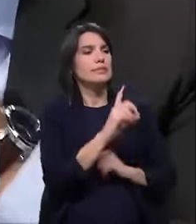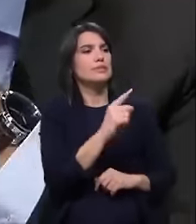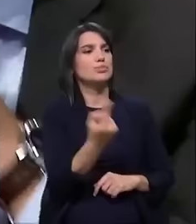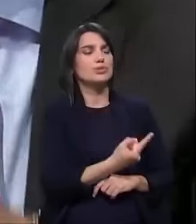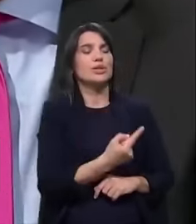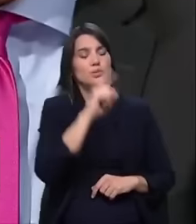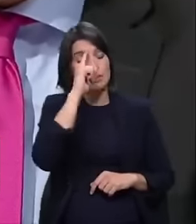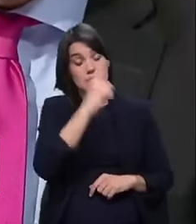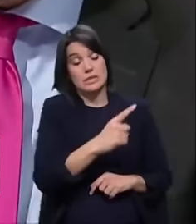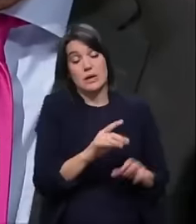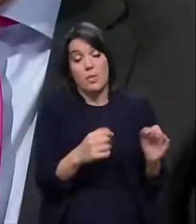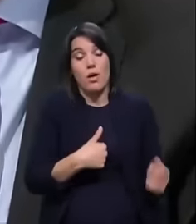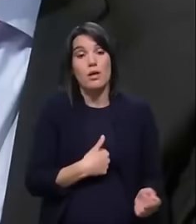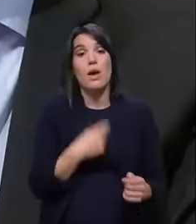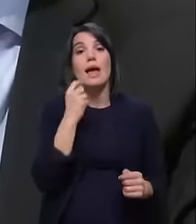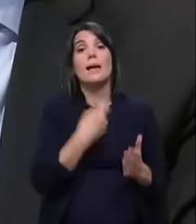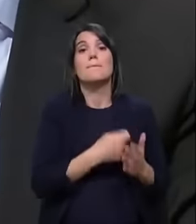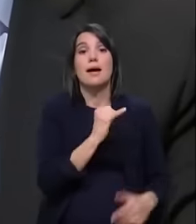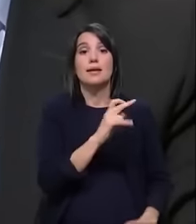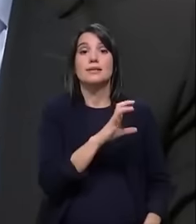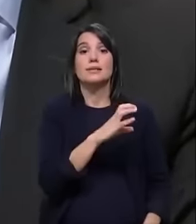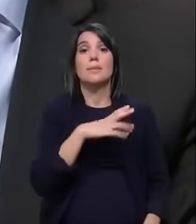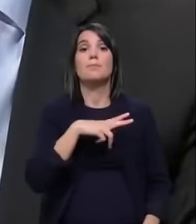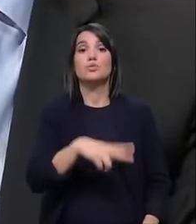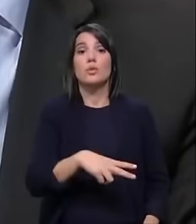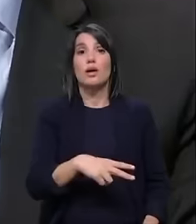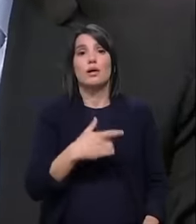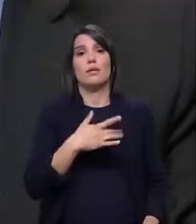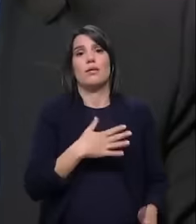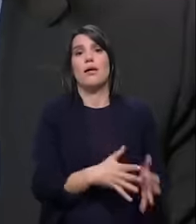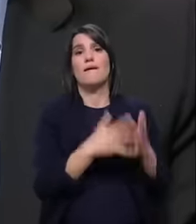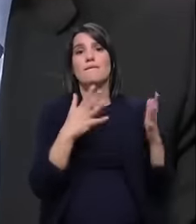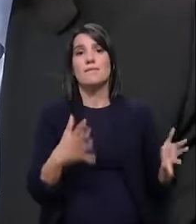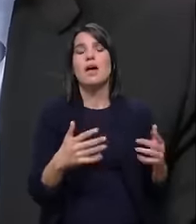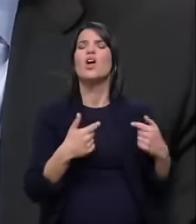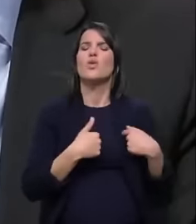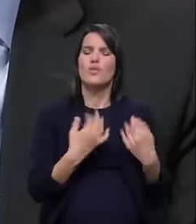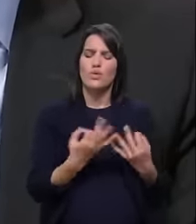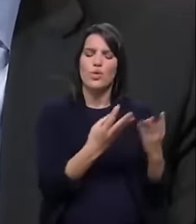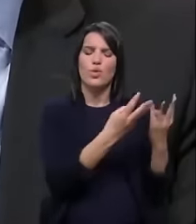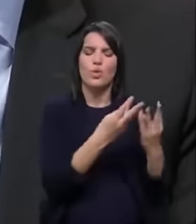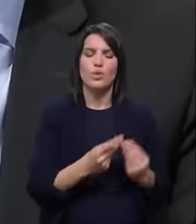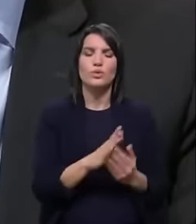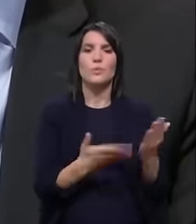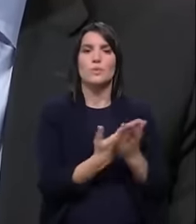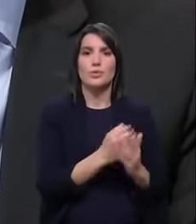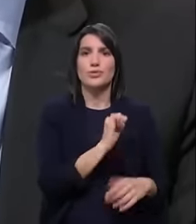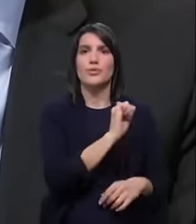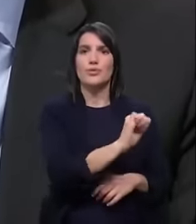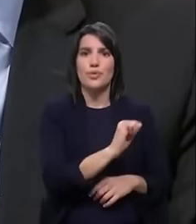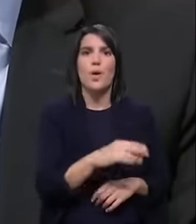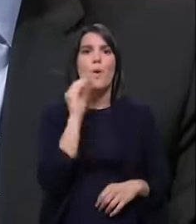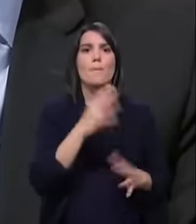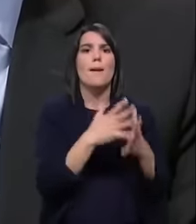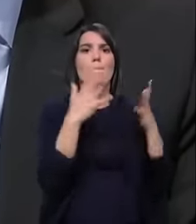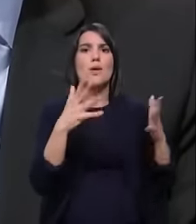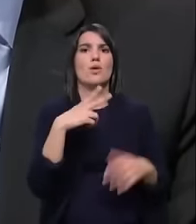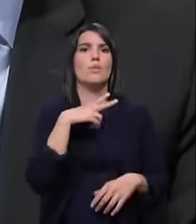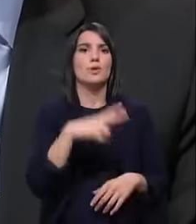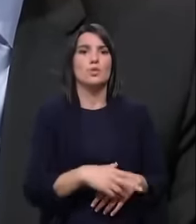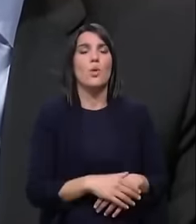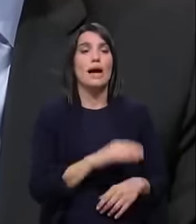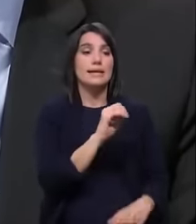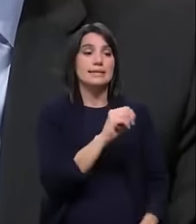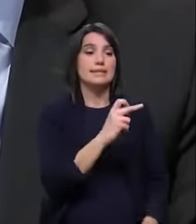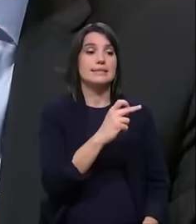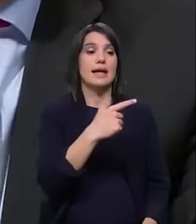Sabe tão bem como eu, quem paga IRC em Portugal são as grandes empresas e eu fiz as contas da sua proposta para os maiores bancos em Portugal.